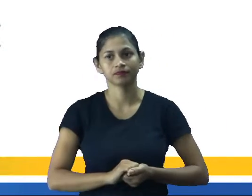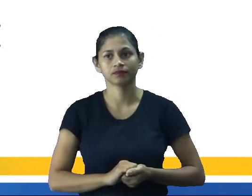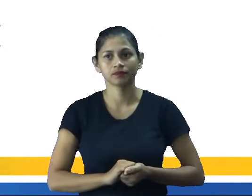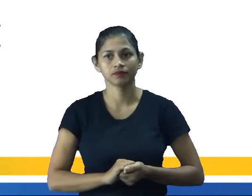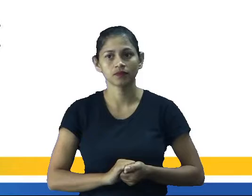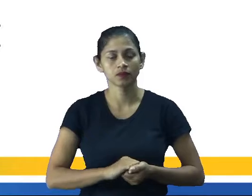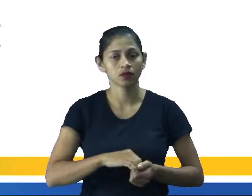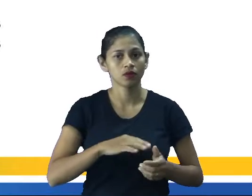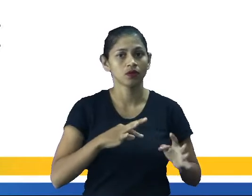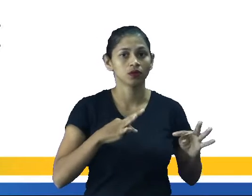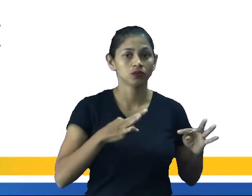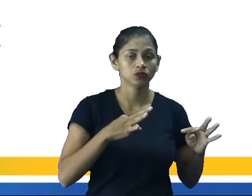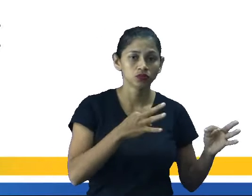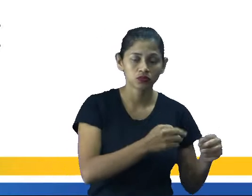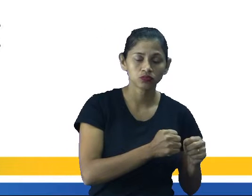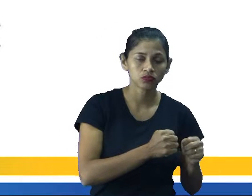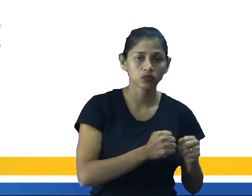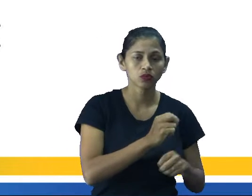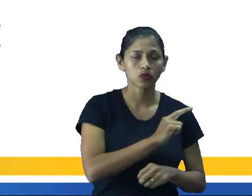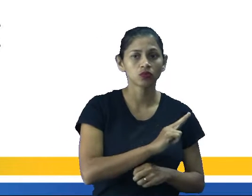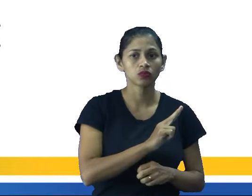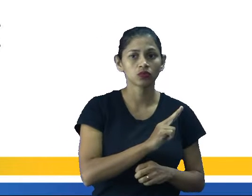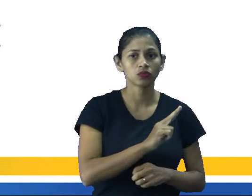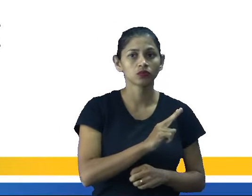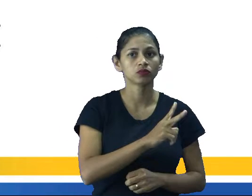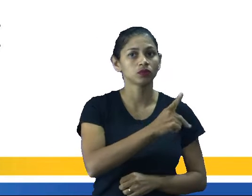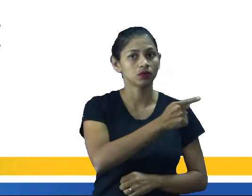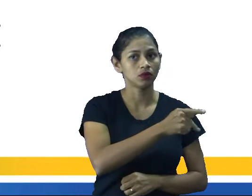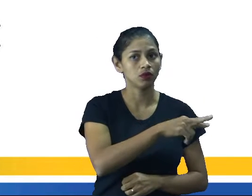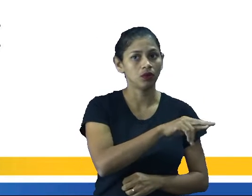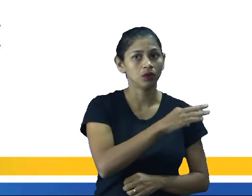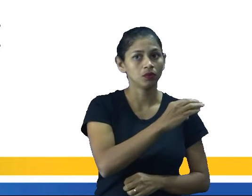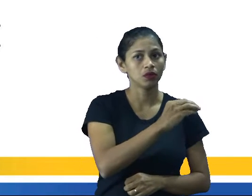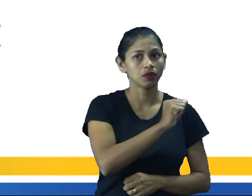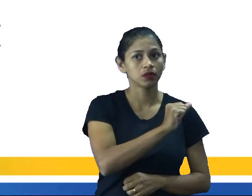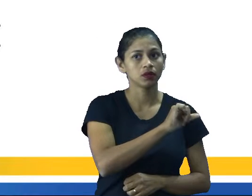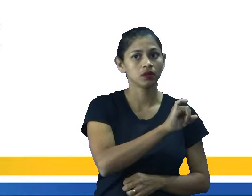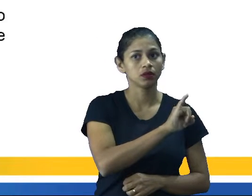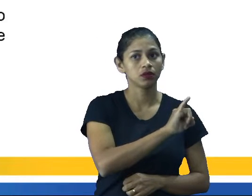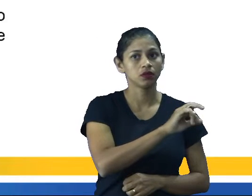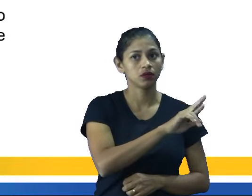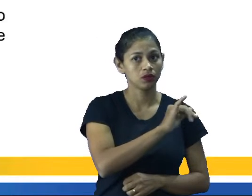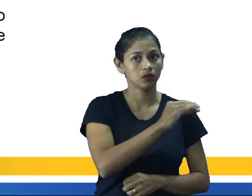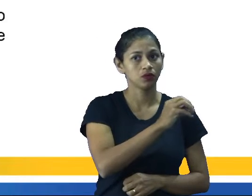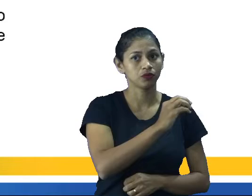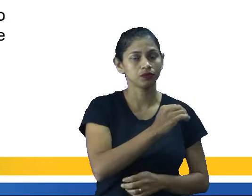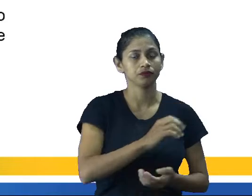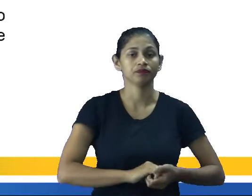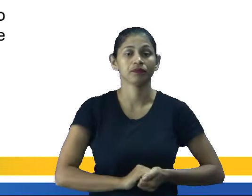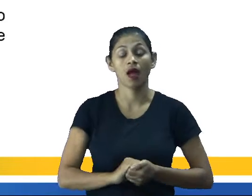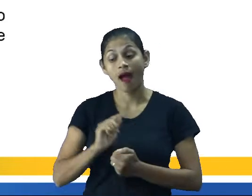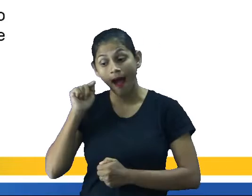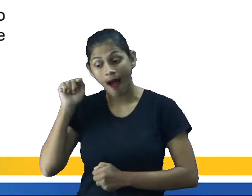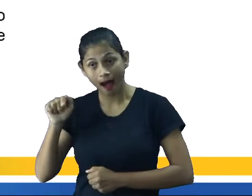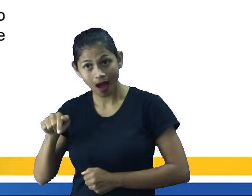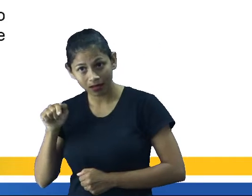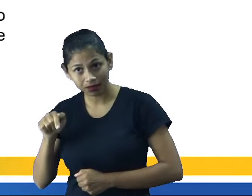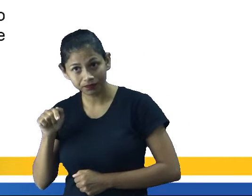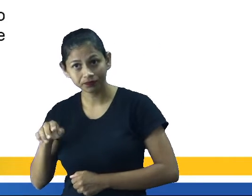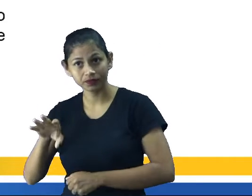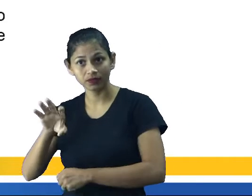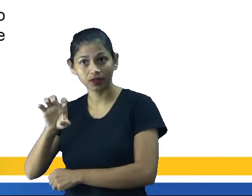chama de procariontes, né, porque são células aí que são chamadas de células primitivas. E as